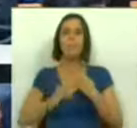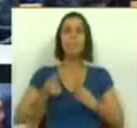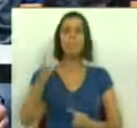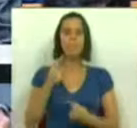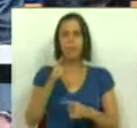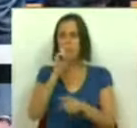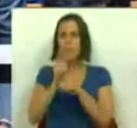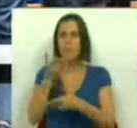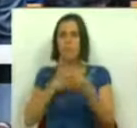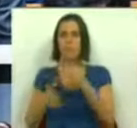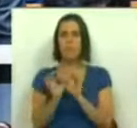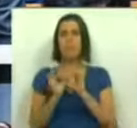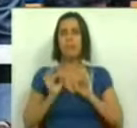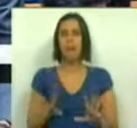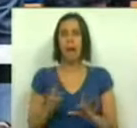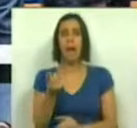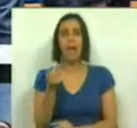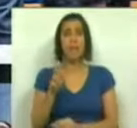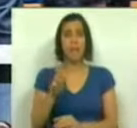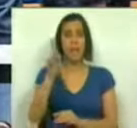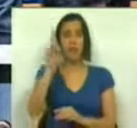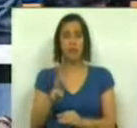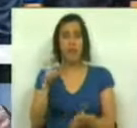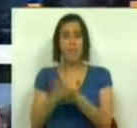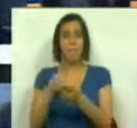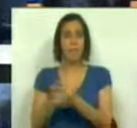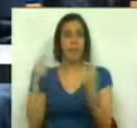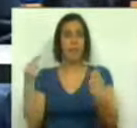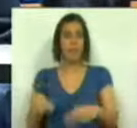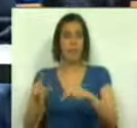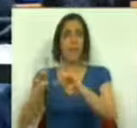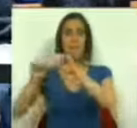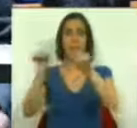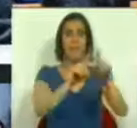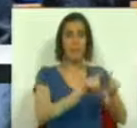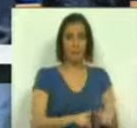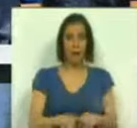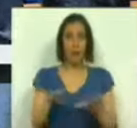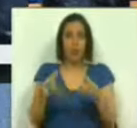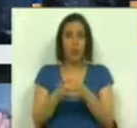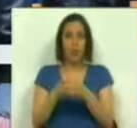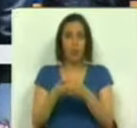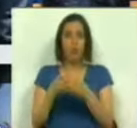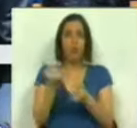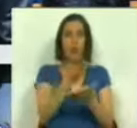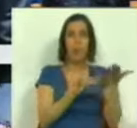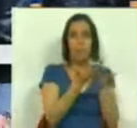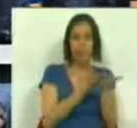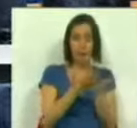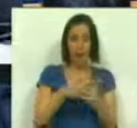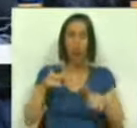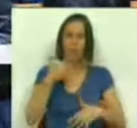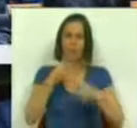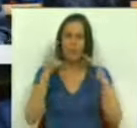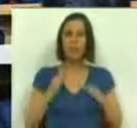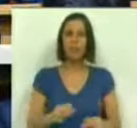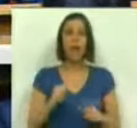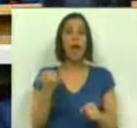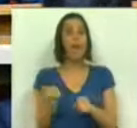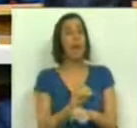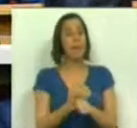reclamar reciprocidade nas tarifas alfandegárias entre os vários blocos comerciais. É hoje certo que para